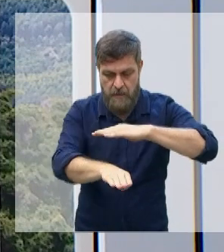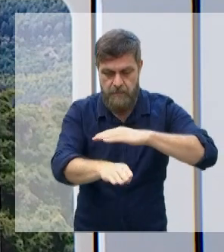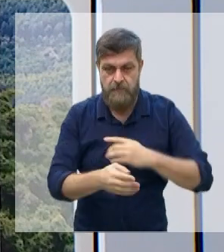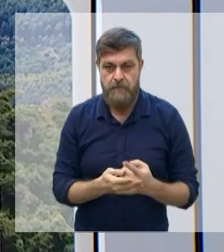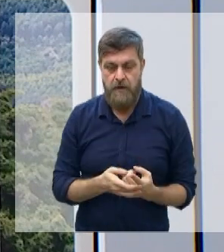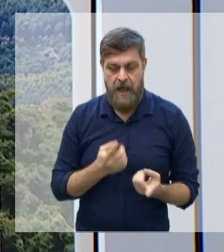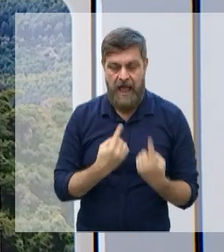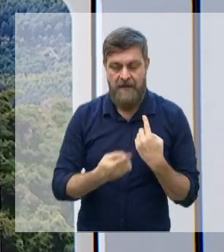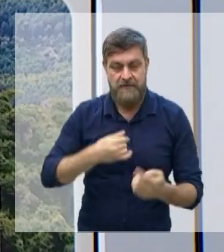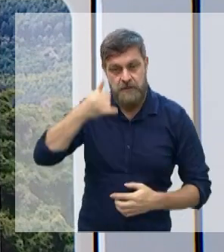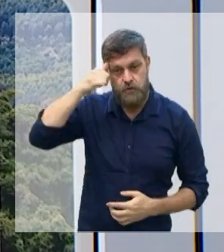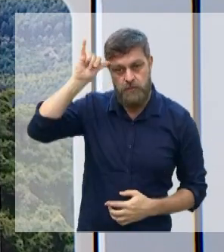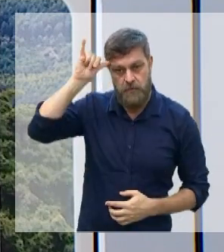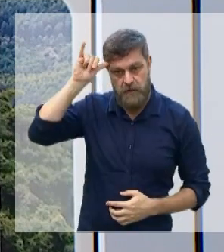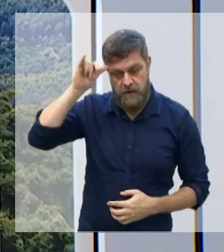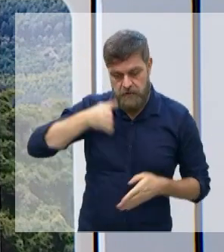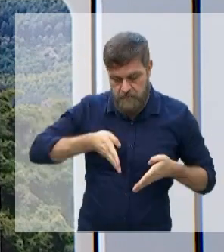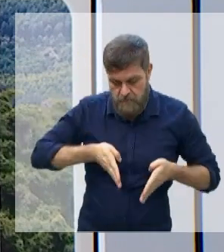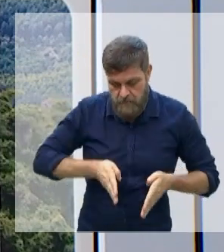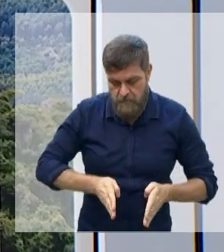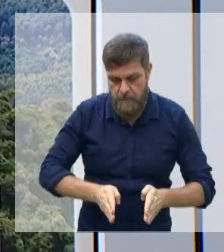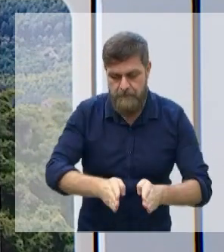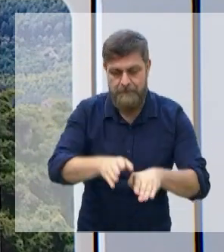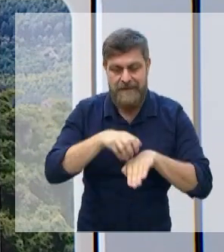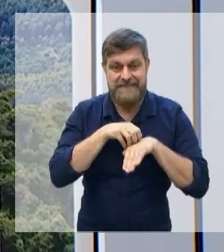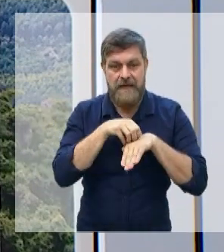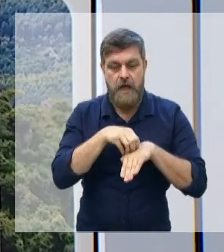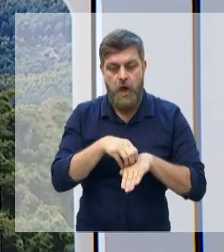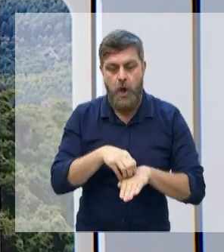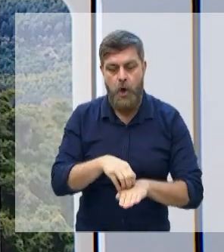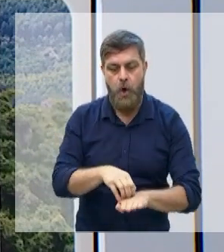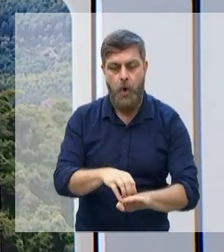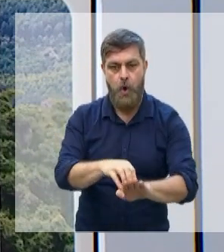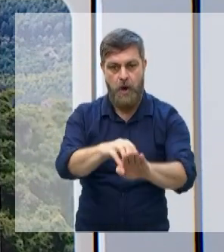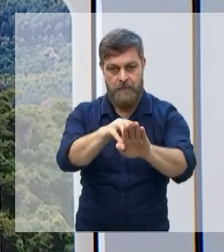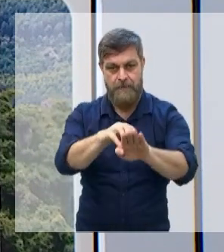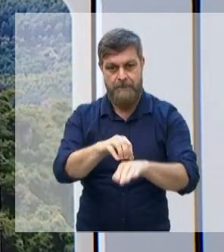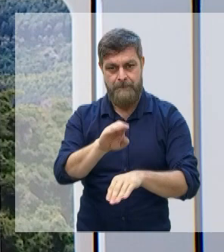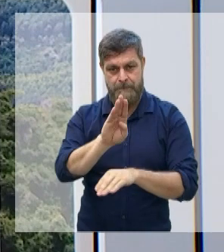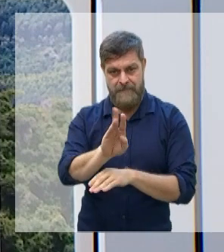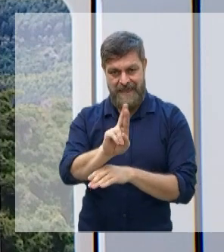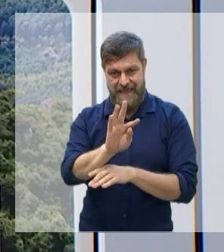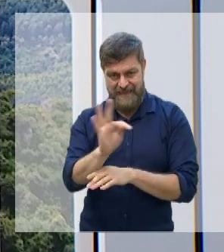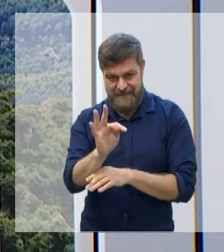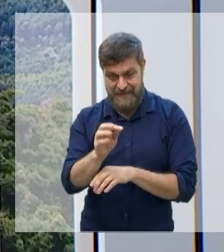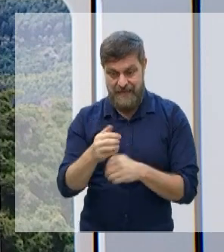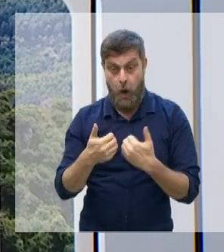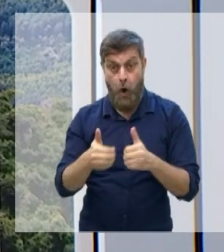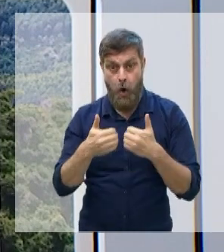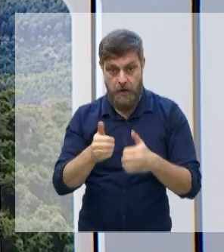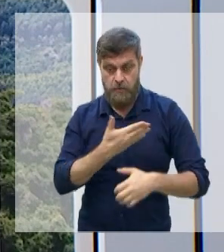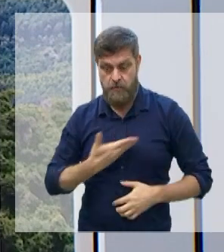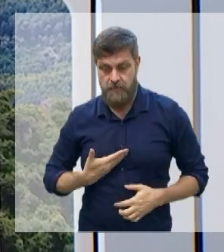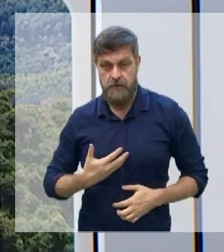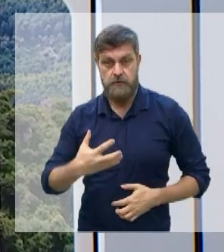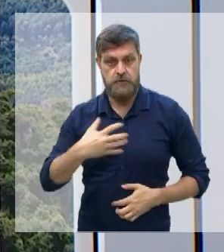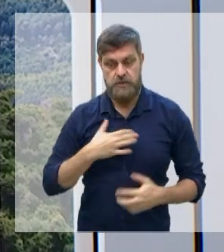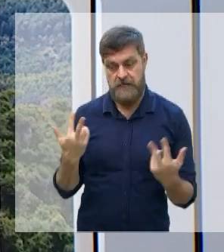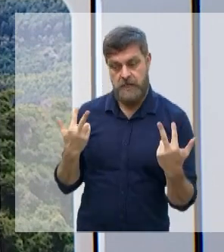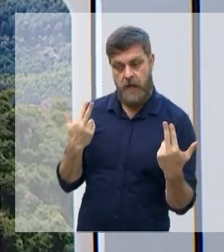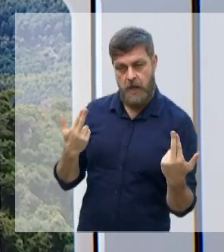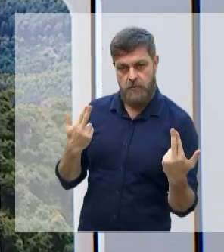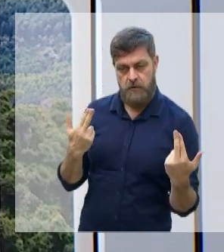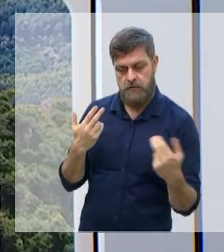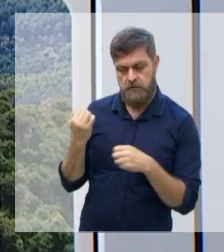boi do loc com o sistema brt pra sair daqui e passar por outro lado da mesma forma que está sendo feito a lina